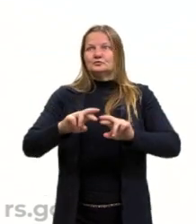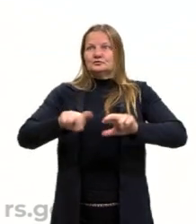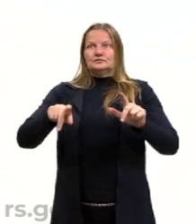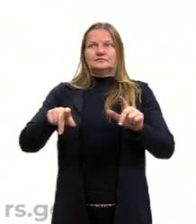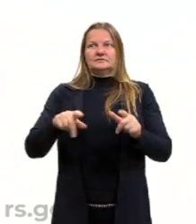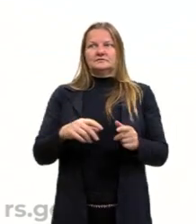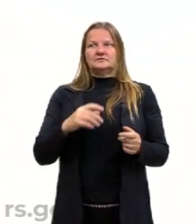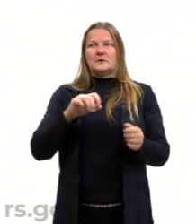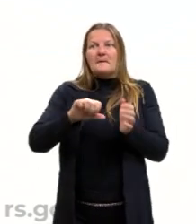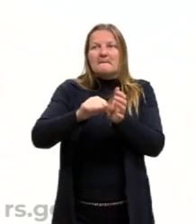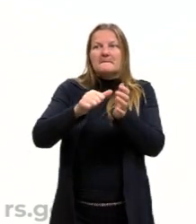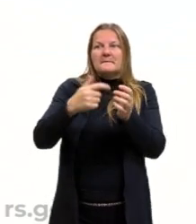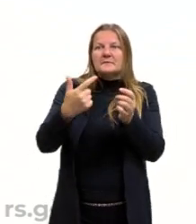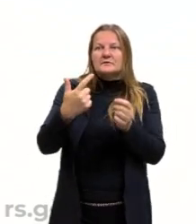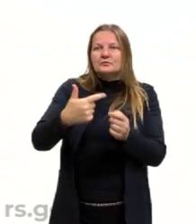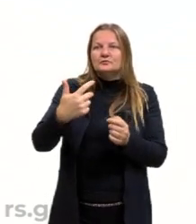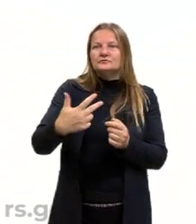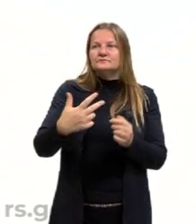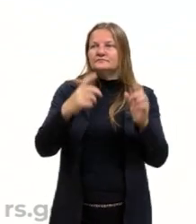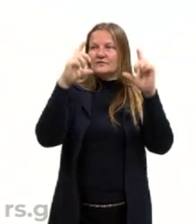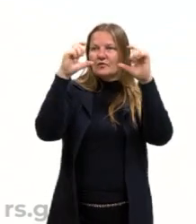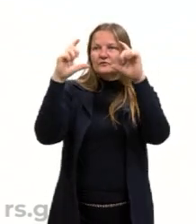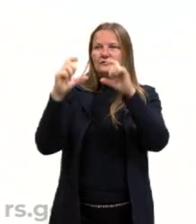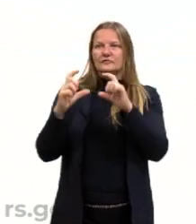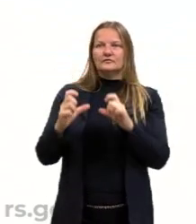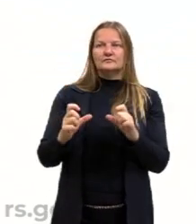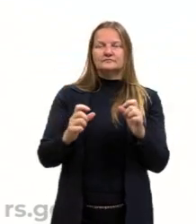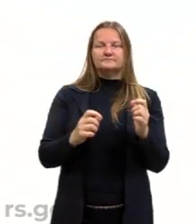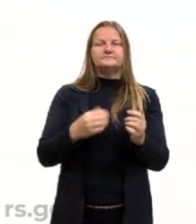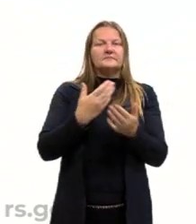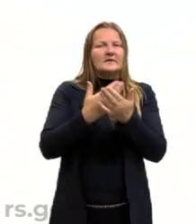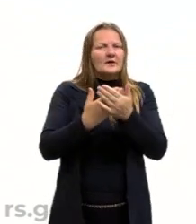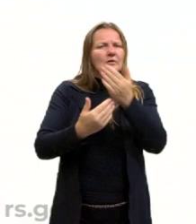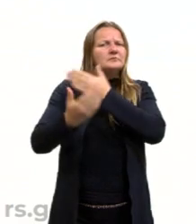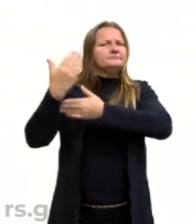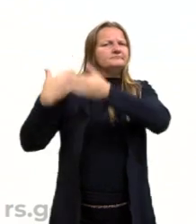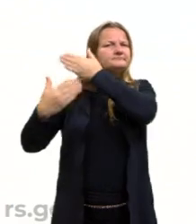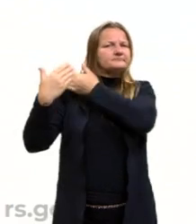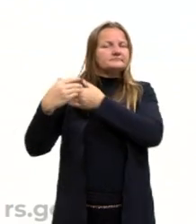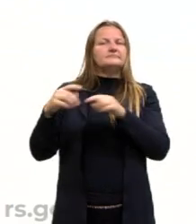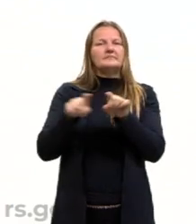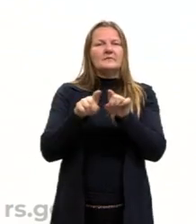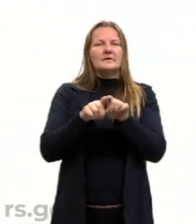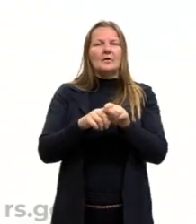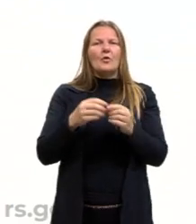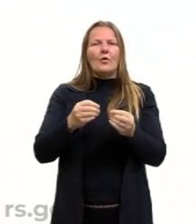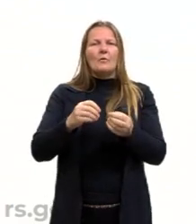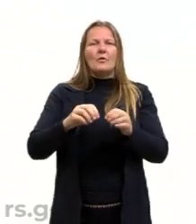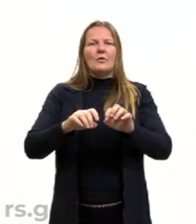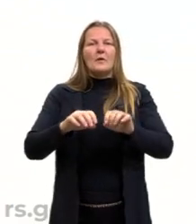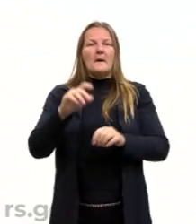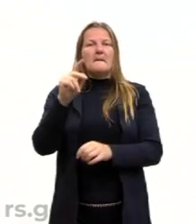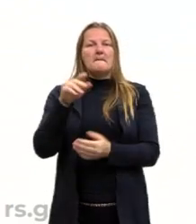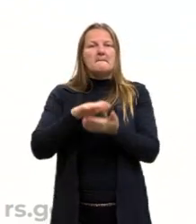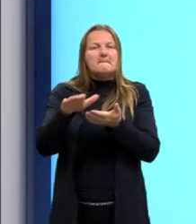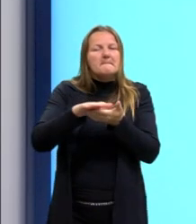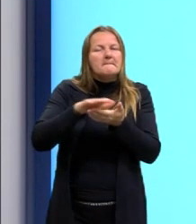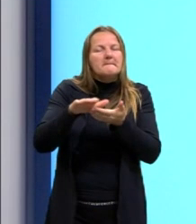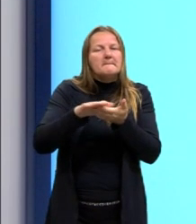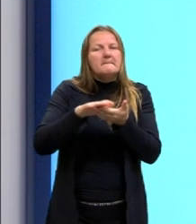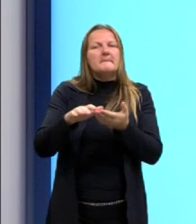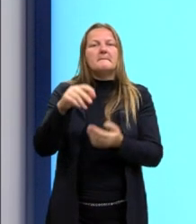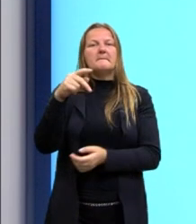hoje eu já falei com vocês aí uma aula anterior sobre a questão da prensa aí de Gutenberg